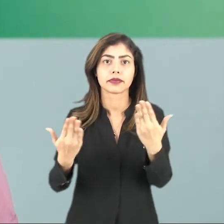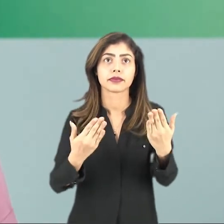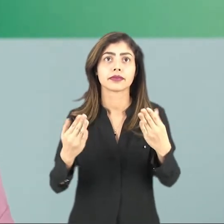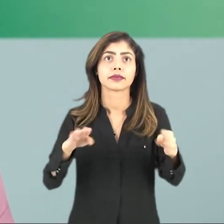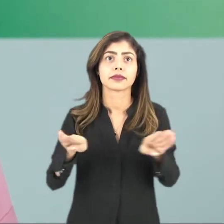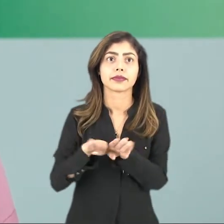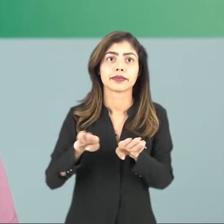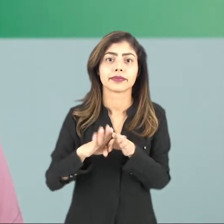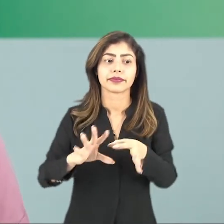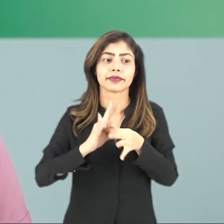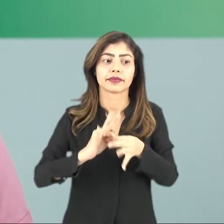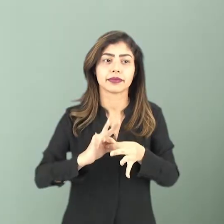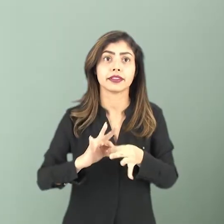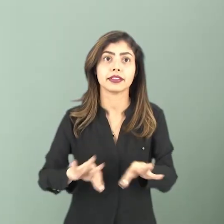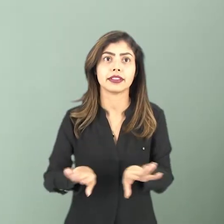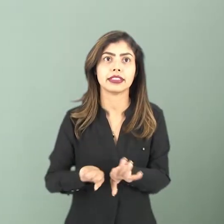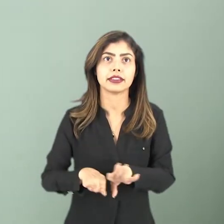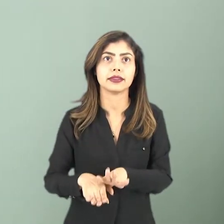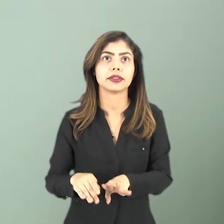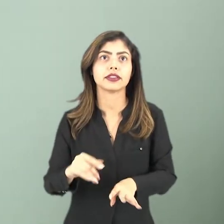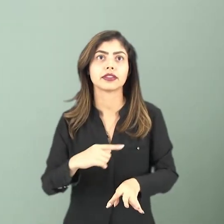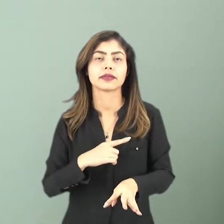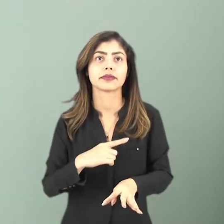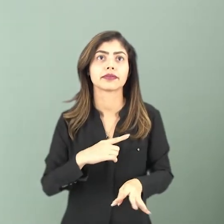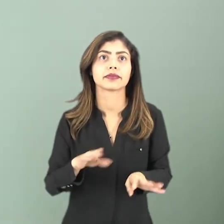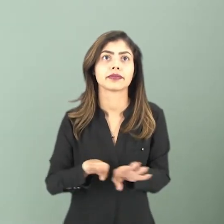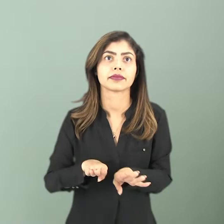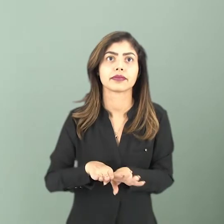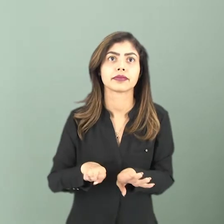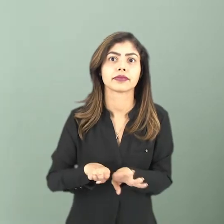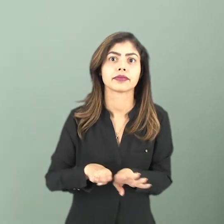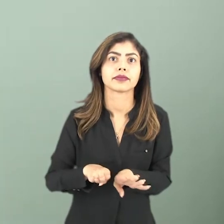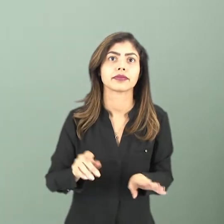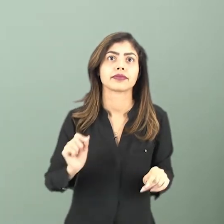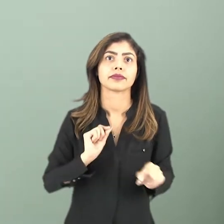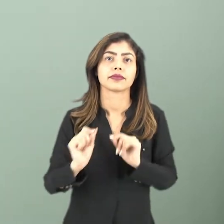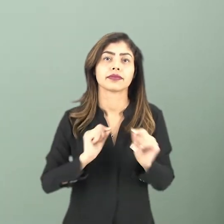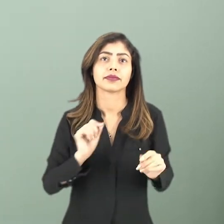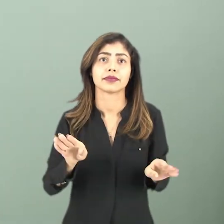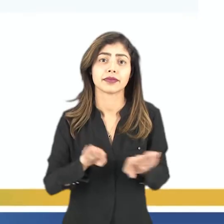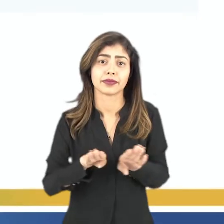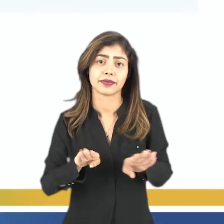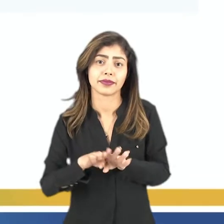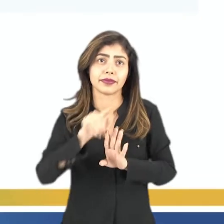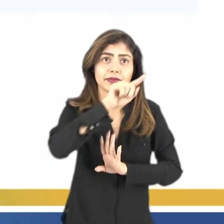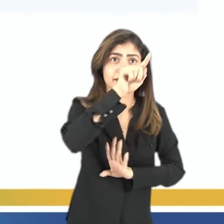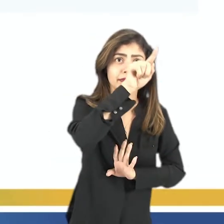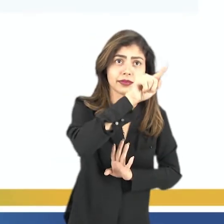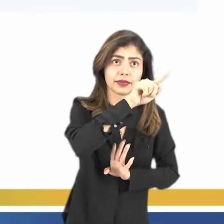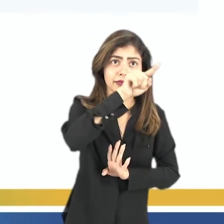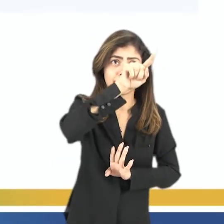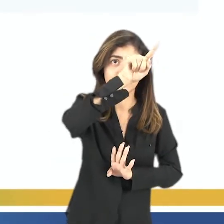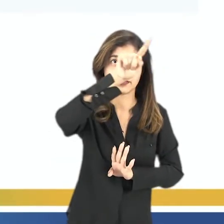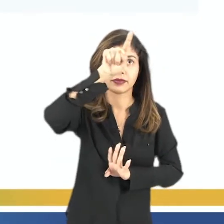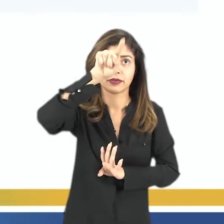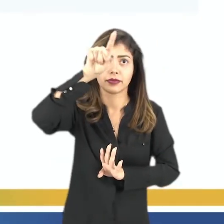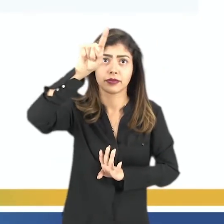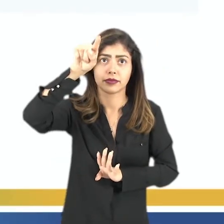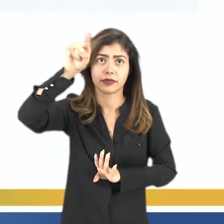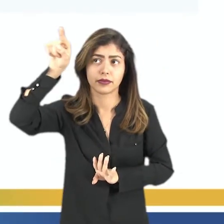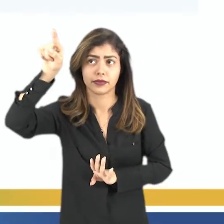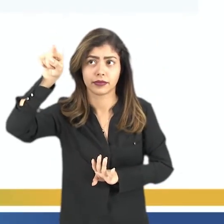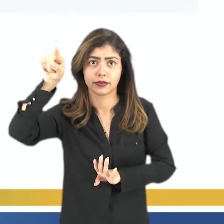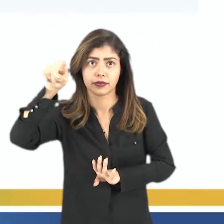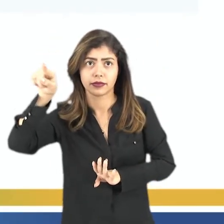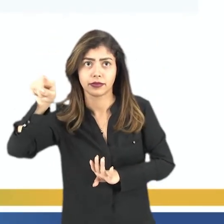liga esses materiais aí com o material condutor, a gente tem o chamado de circuito elétrico. E aí existem alguns tipos de